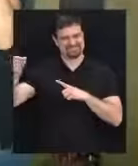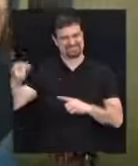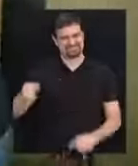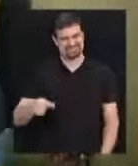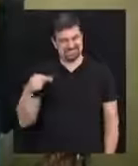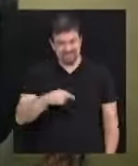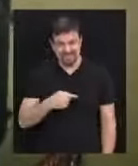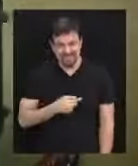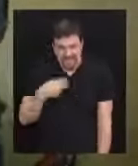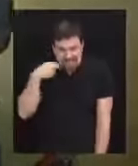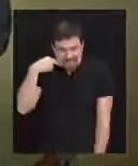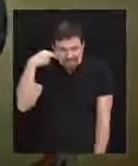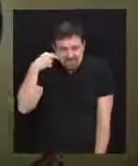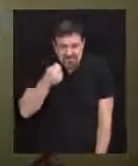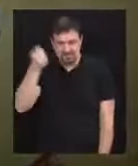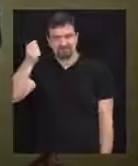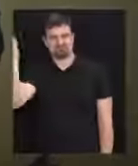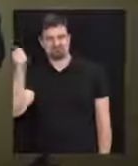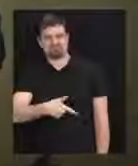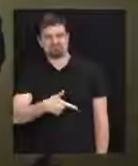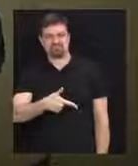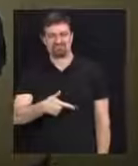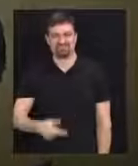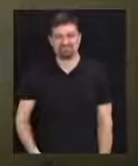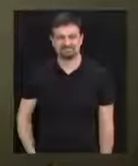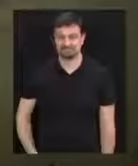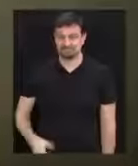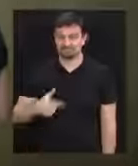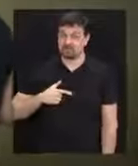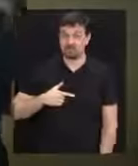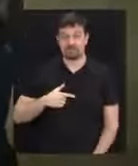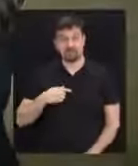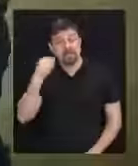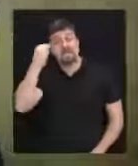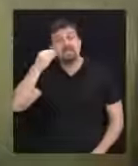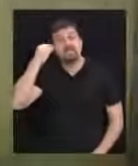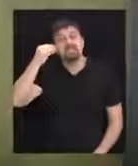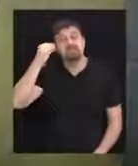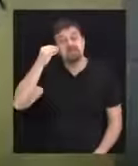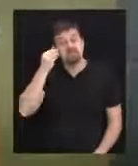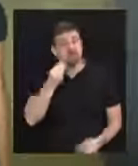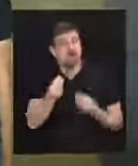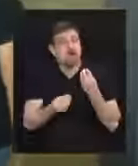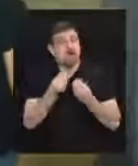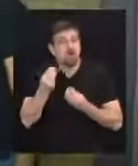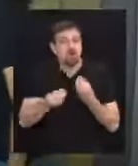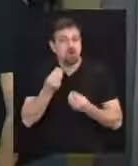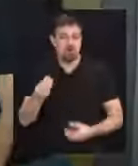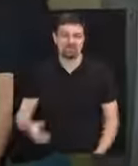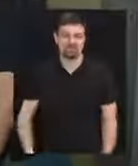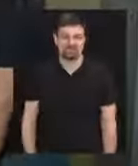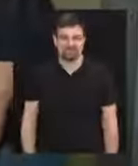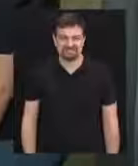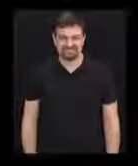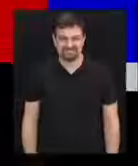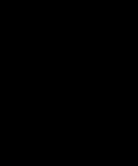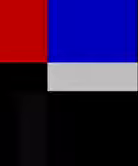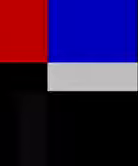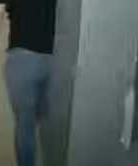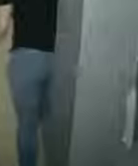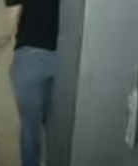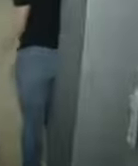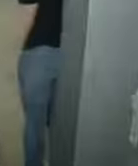Eu tinha que ganhar dele no mico, meu. Ele tinha que pagar esse mico. Quer dizer que eu não caí, eu só tava aquecendo pra ver se o chão é bem legal.